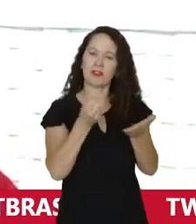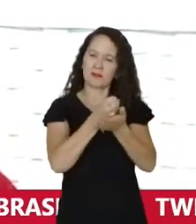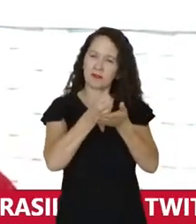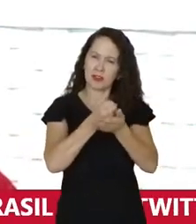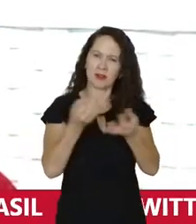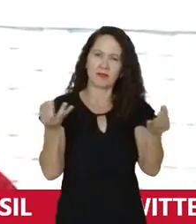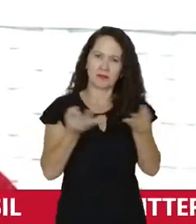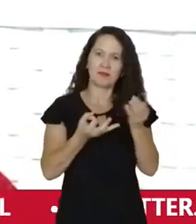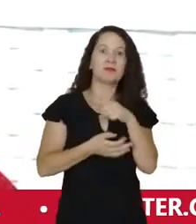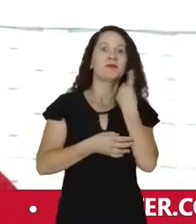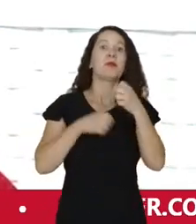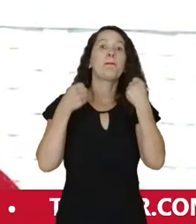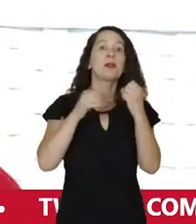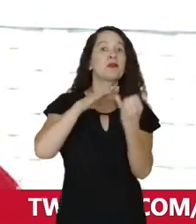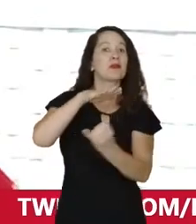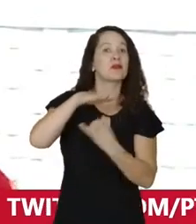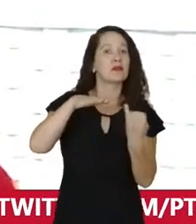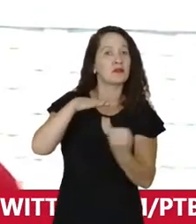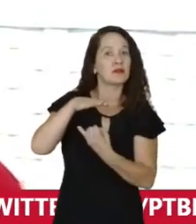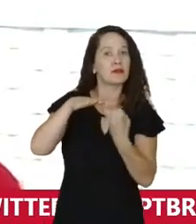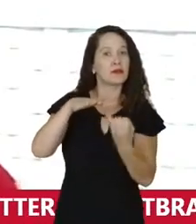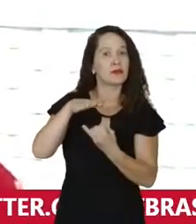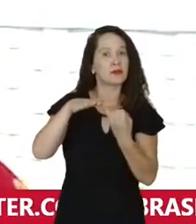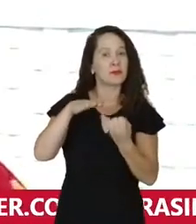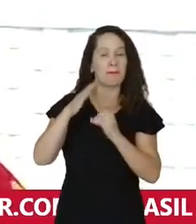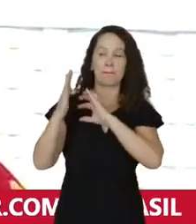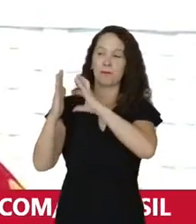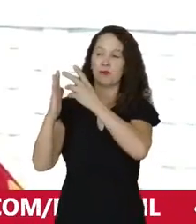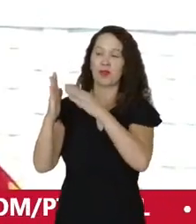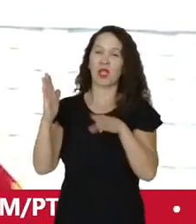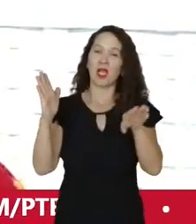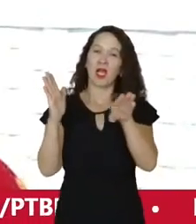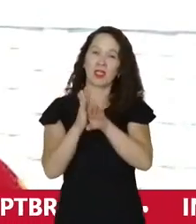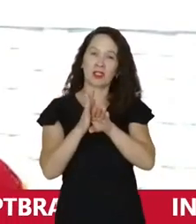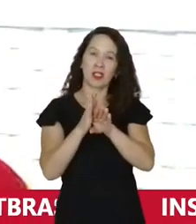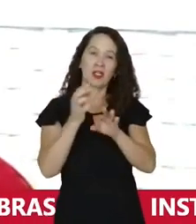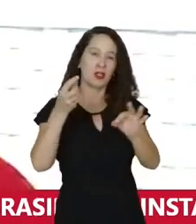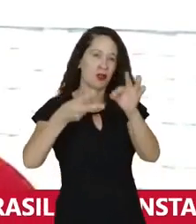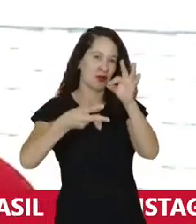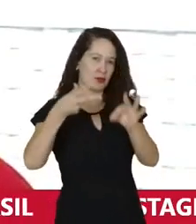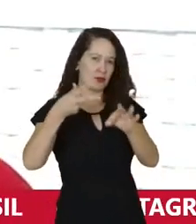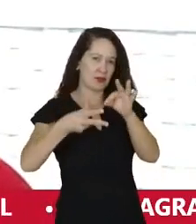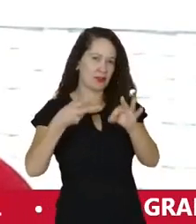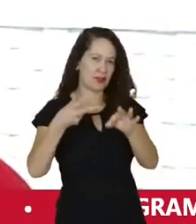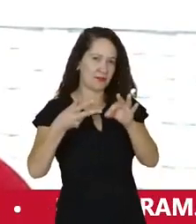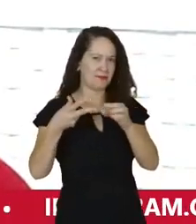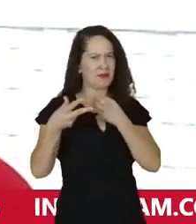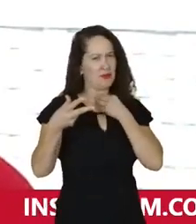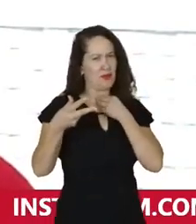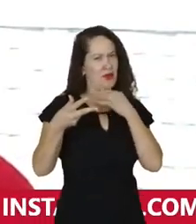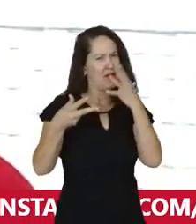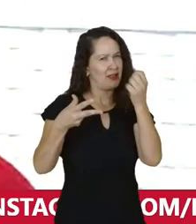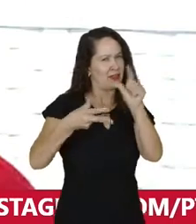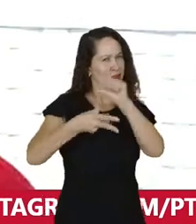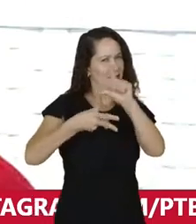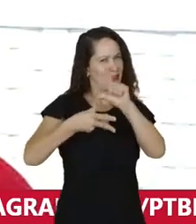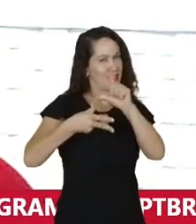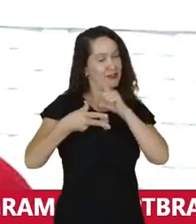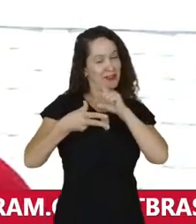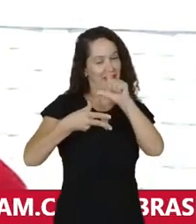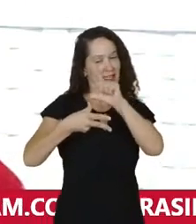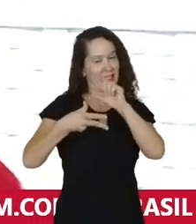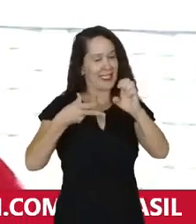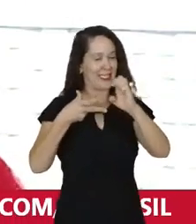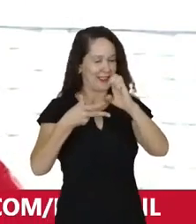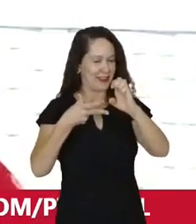fundamentado, precisamos que as instituições, desde os partidos até o judiciário, não dá para contar muito com o legislativo que a gente tem, muito menos com o